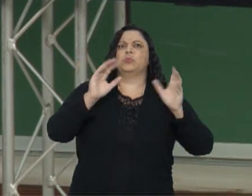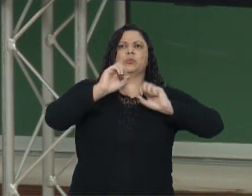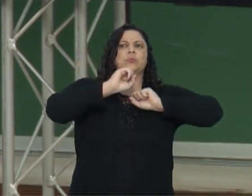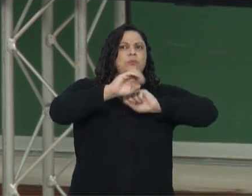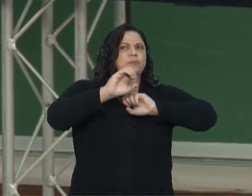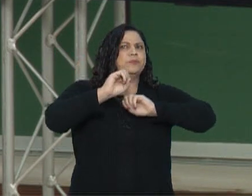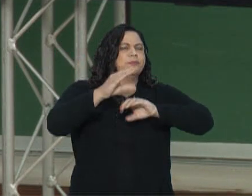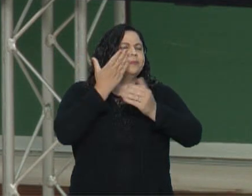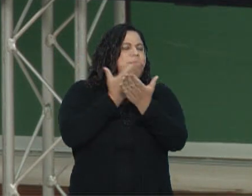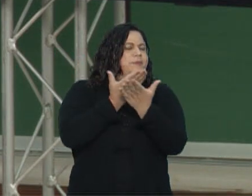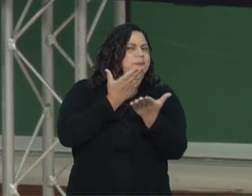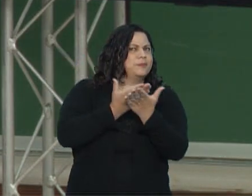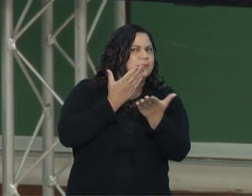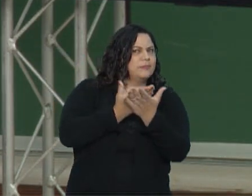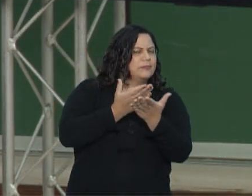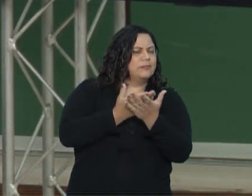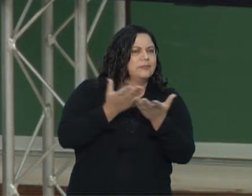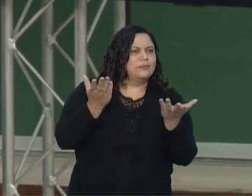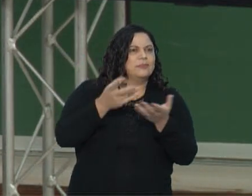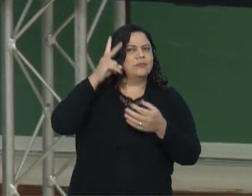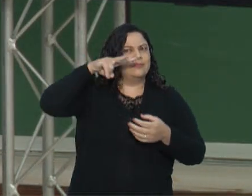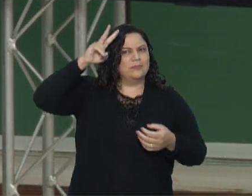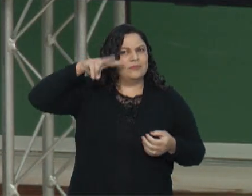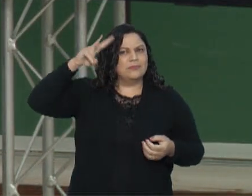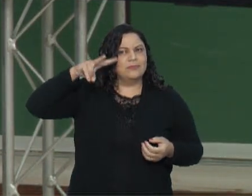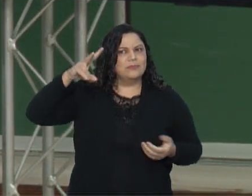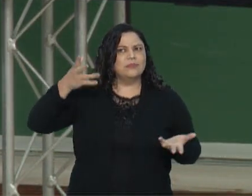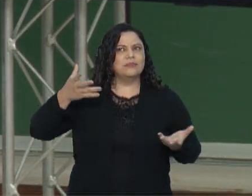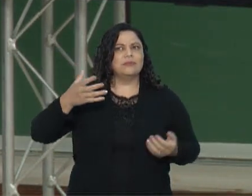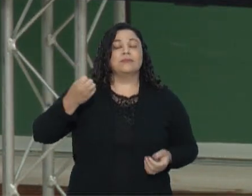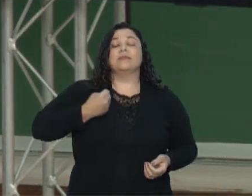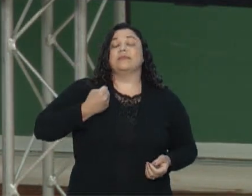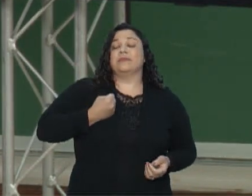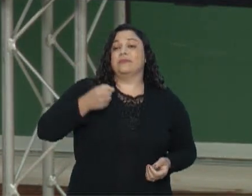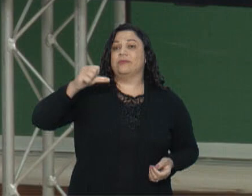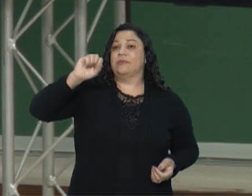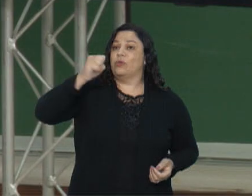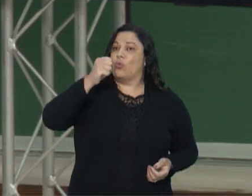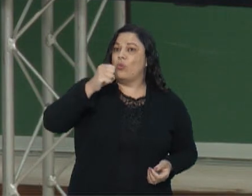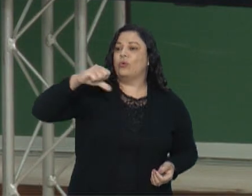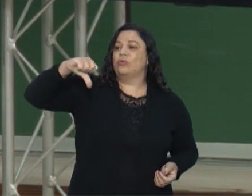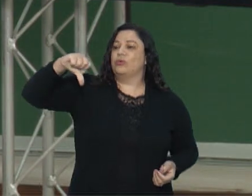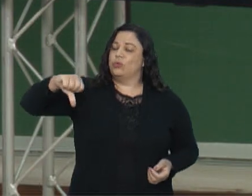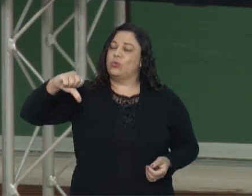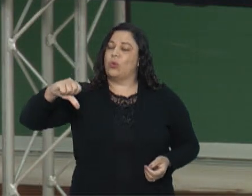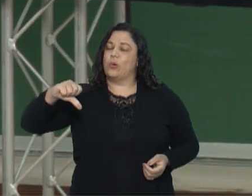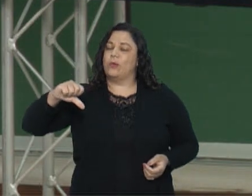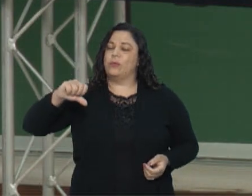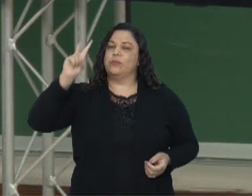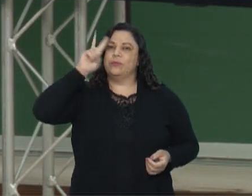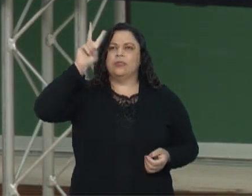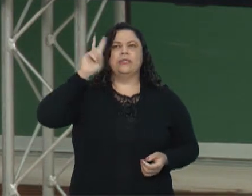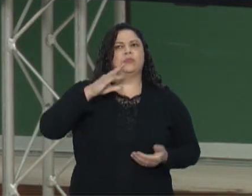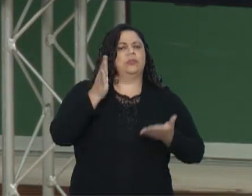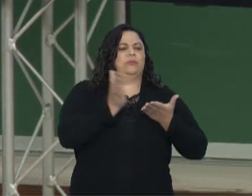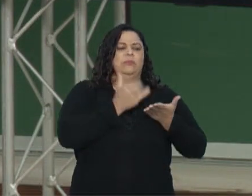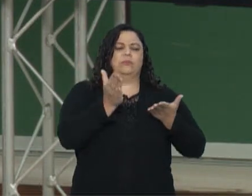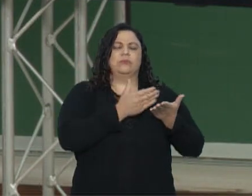Os acordais? Então é importante que as aulas 8 e 9 vocês retomem para a discussão do exercício